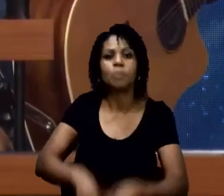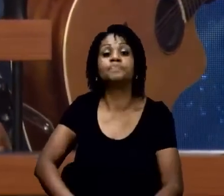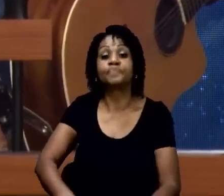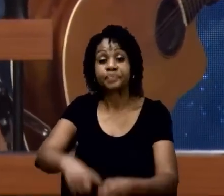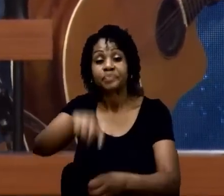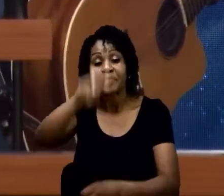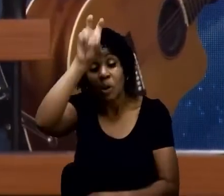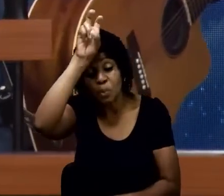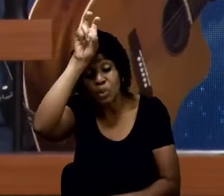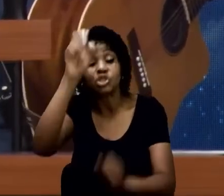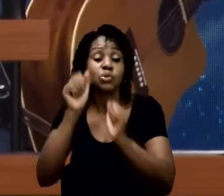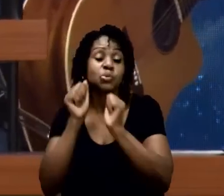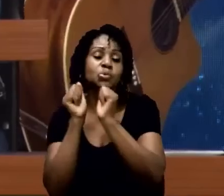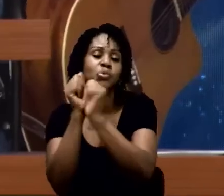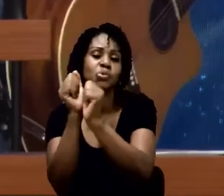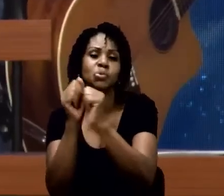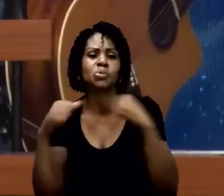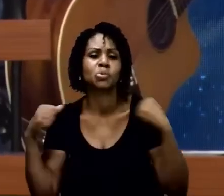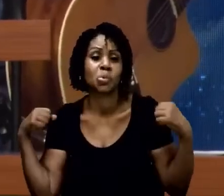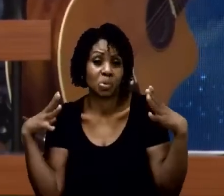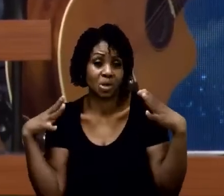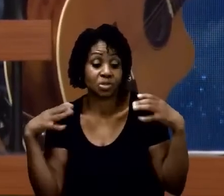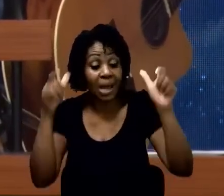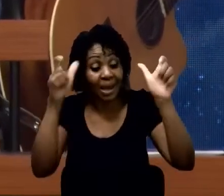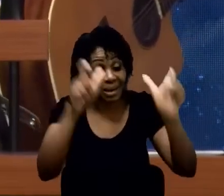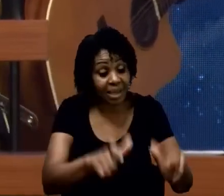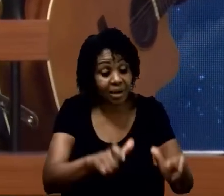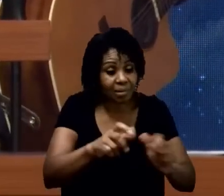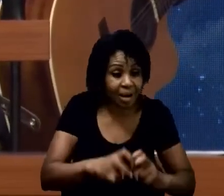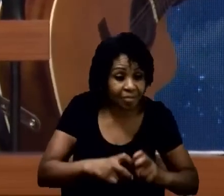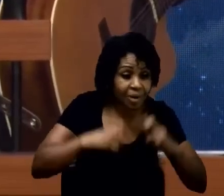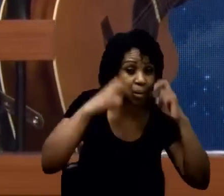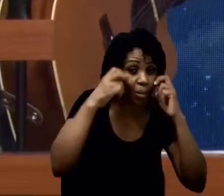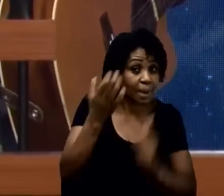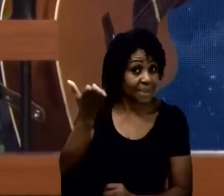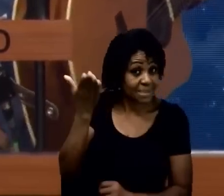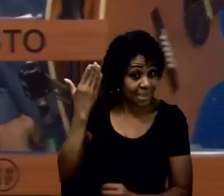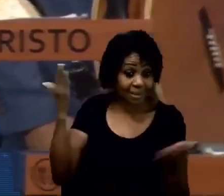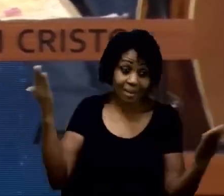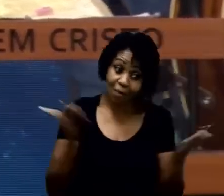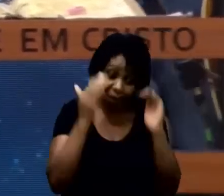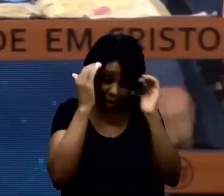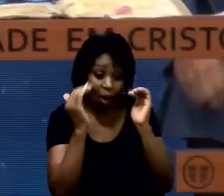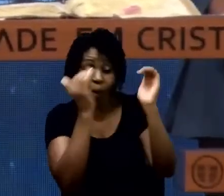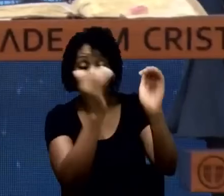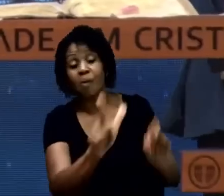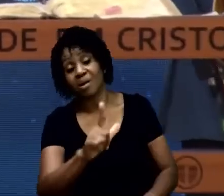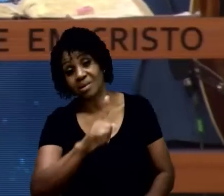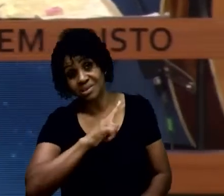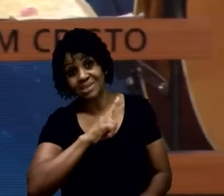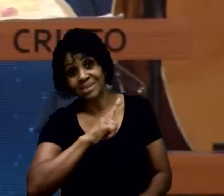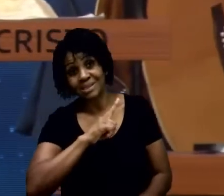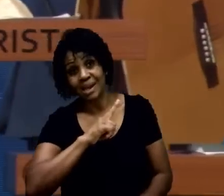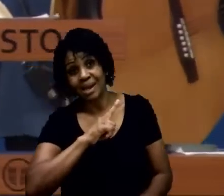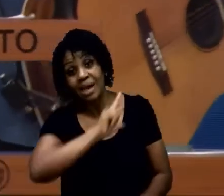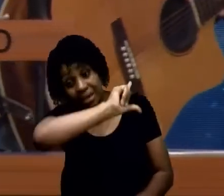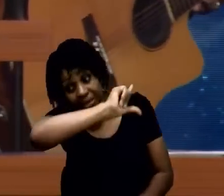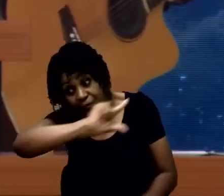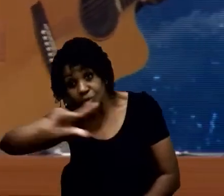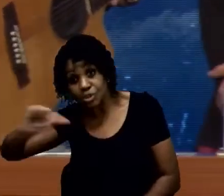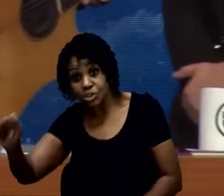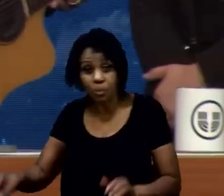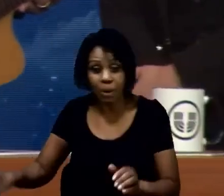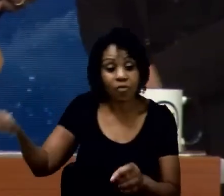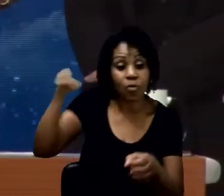tudo foi diferente. O lugar onde ele foi envergonhado, ele foi honrado. O lugar onde ele saiu fugido. Ele entrou com a presença